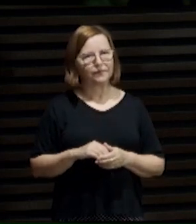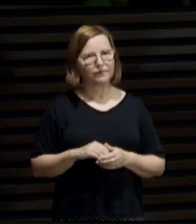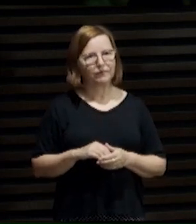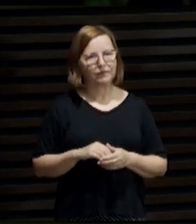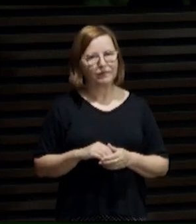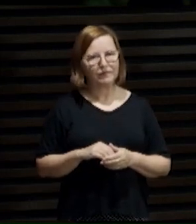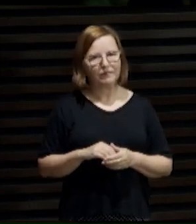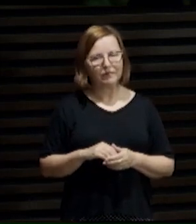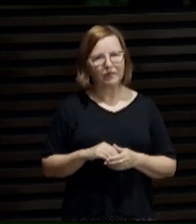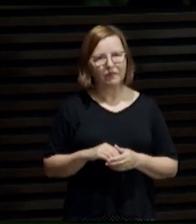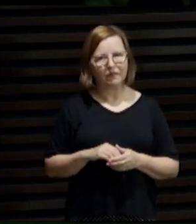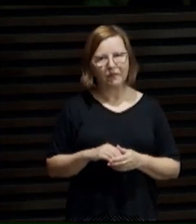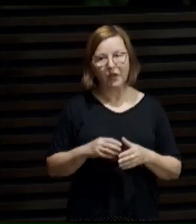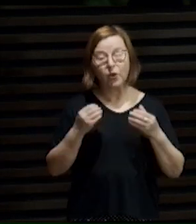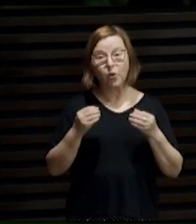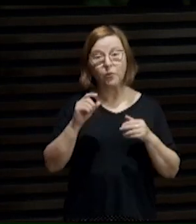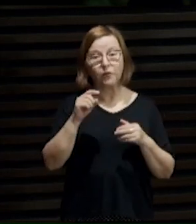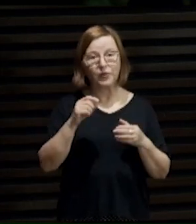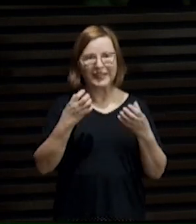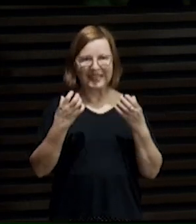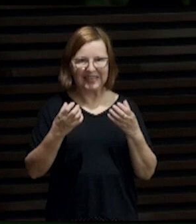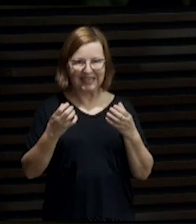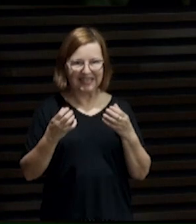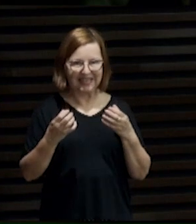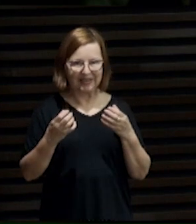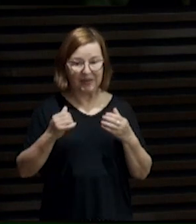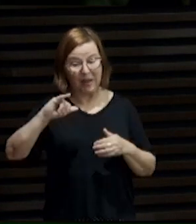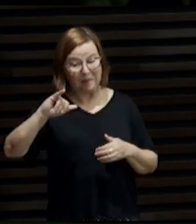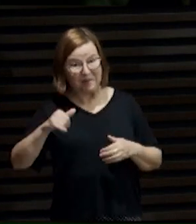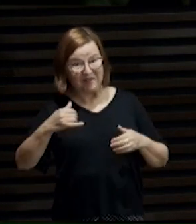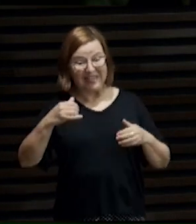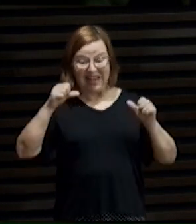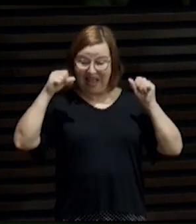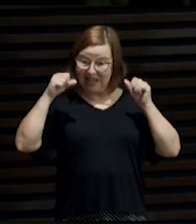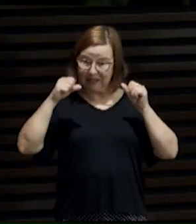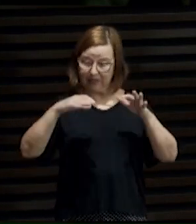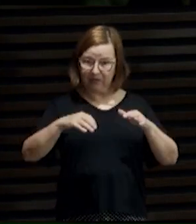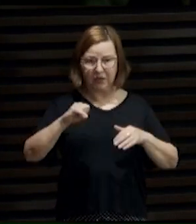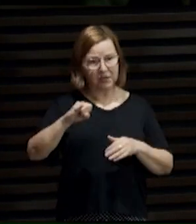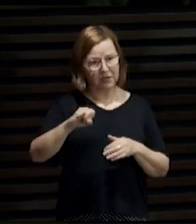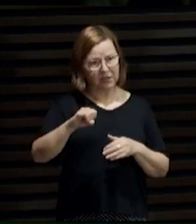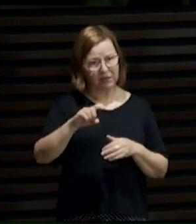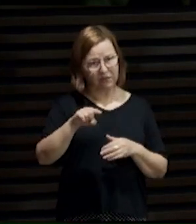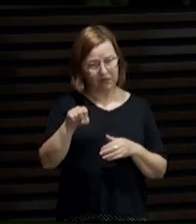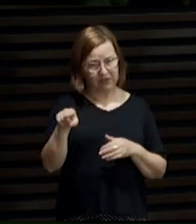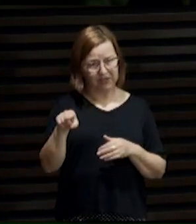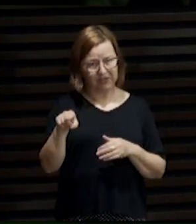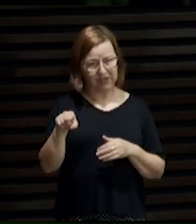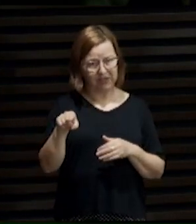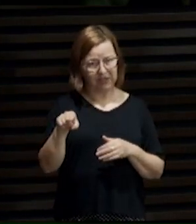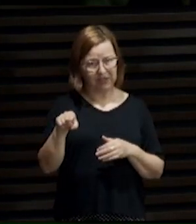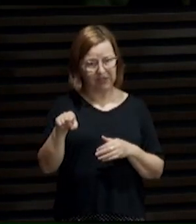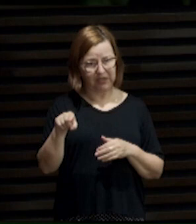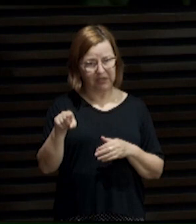Como você quer desfrutar das bênçãos pactuais se você não traz o Deus da aliança para dentro